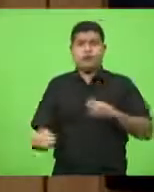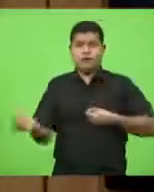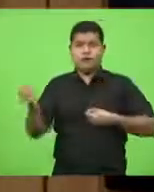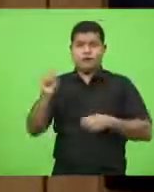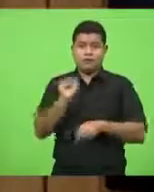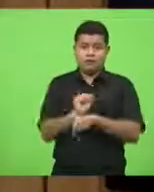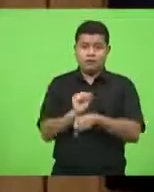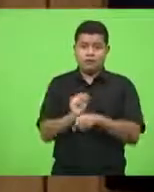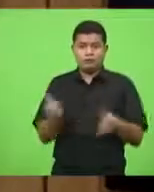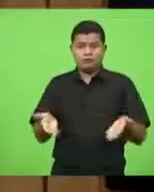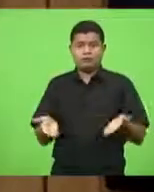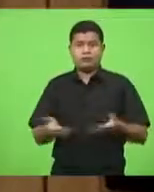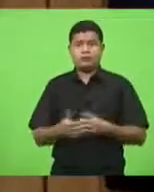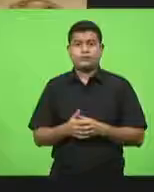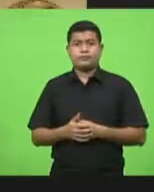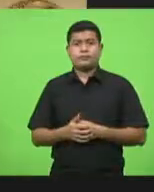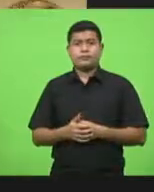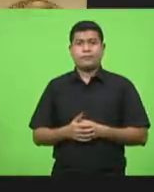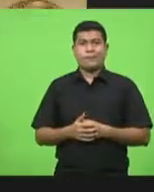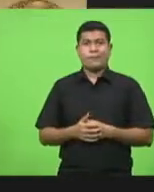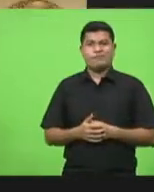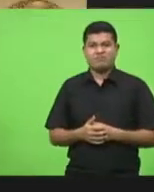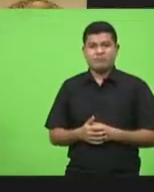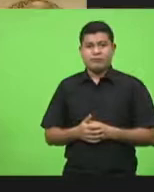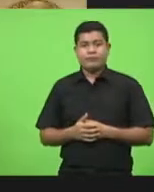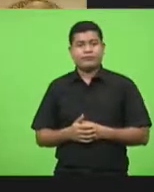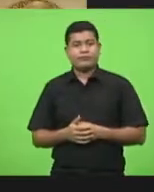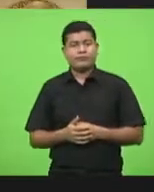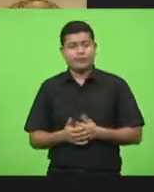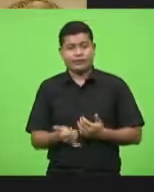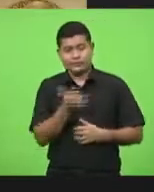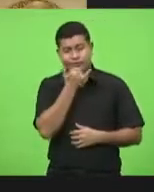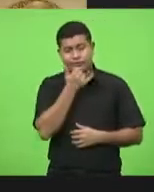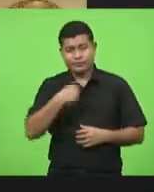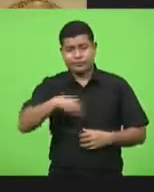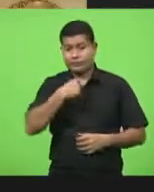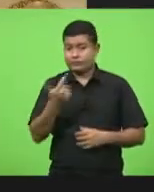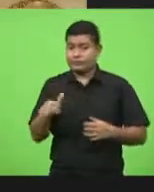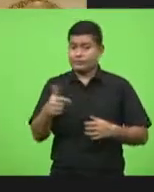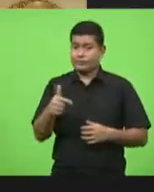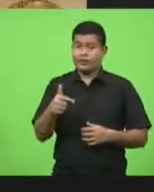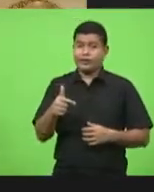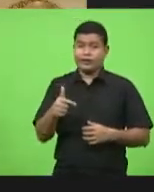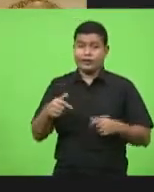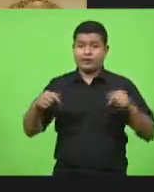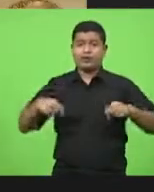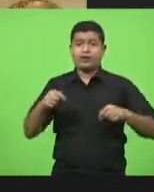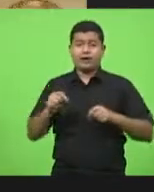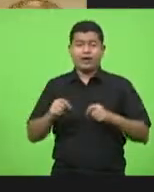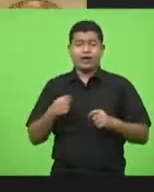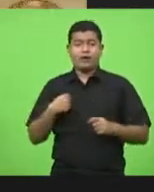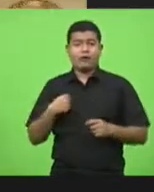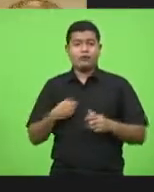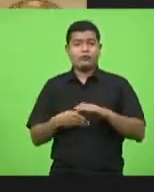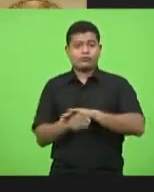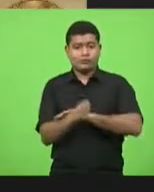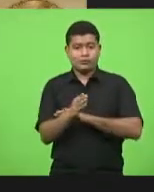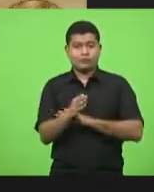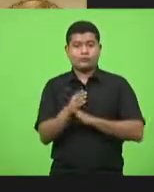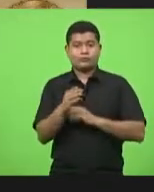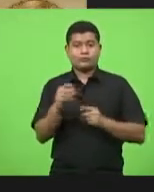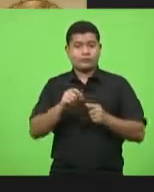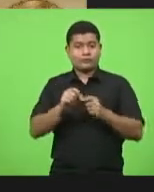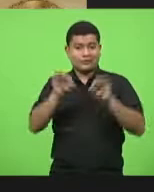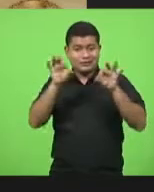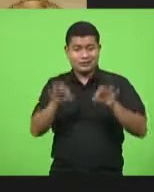interrompido. Presidente, eu peço. Nós não temos esta figura no regimento, mas eu consulto os senhores líderes se abriremos uma